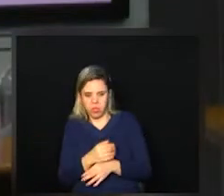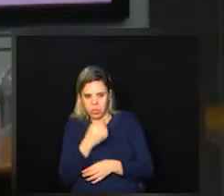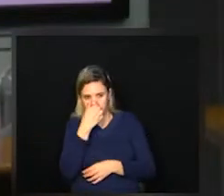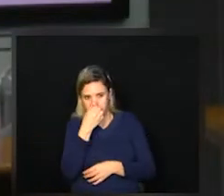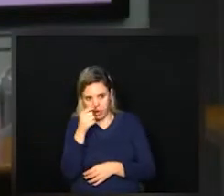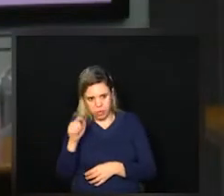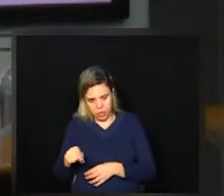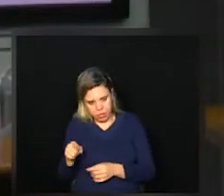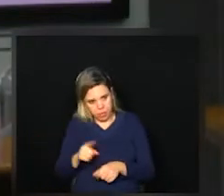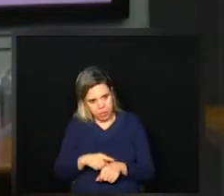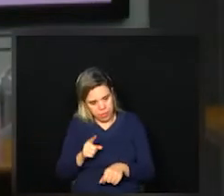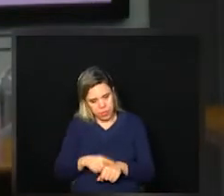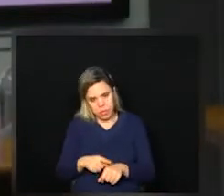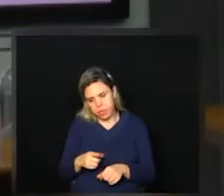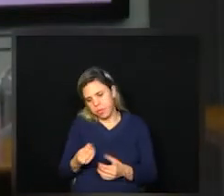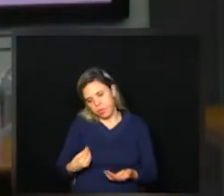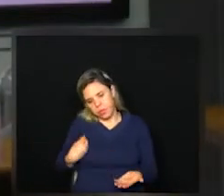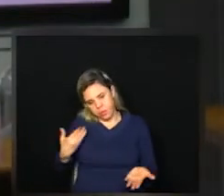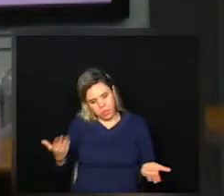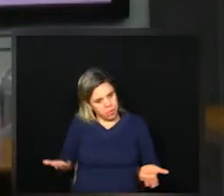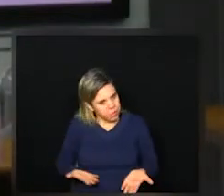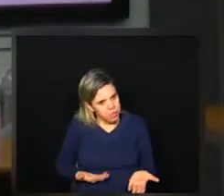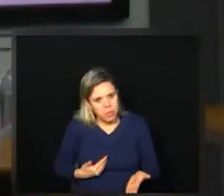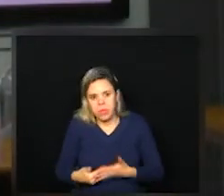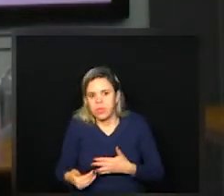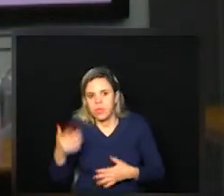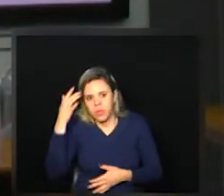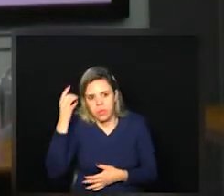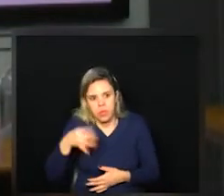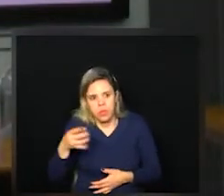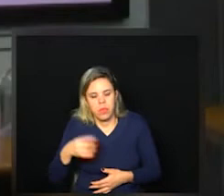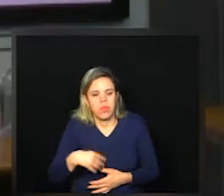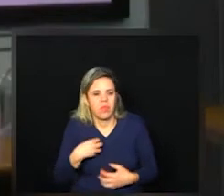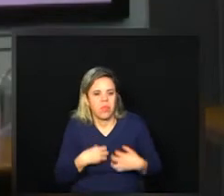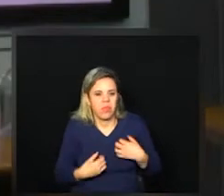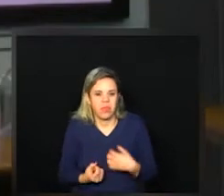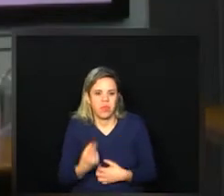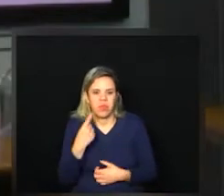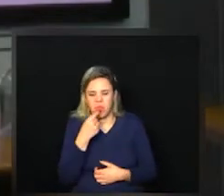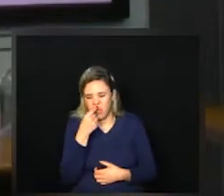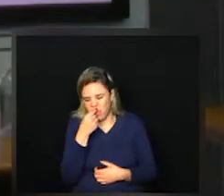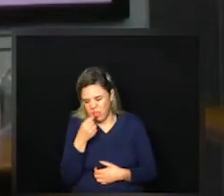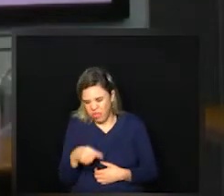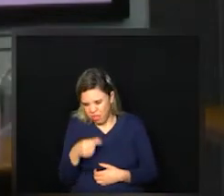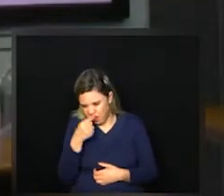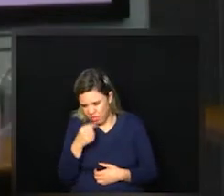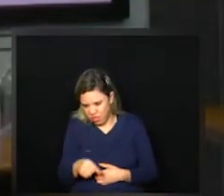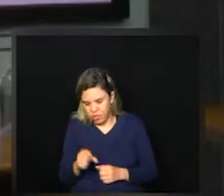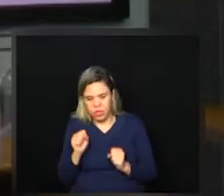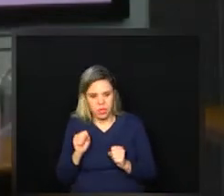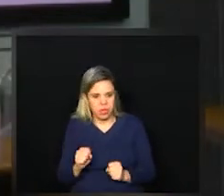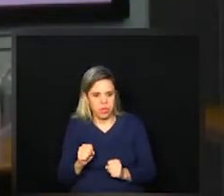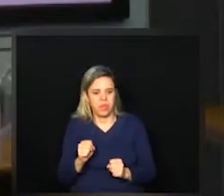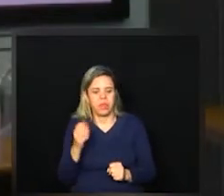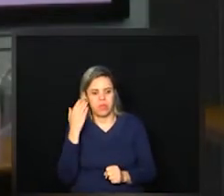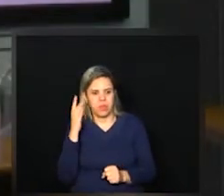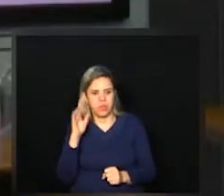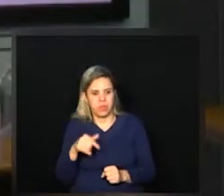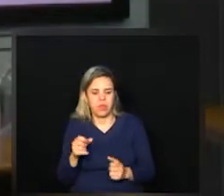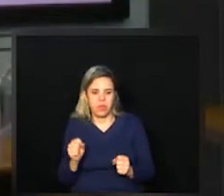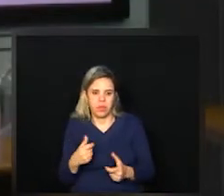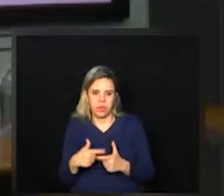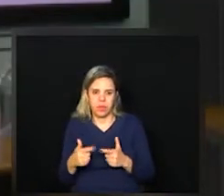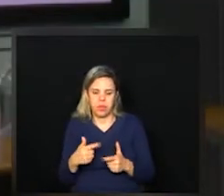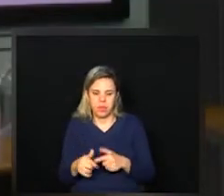Então, neste momento que a gente está, qualquer dor de cabeça, mal-estar, nariz escorrendo, pode achar que isso